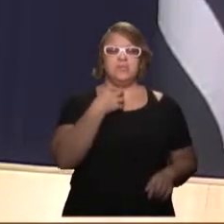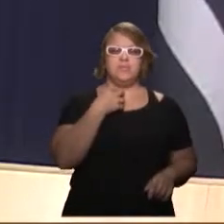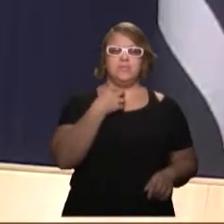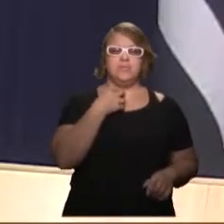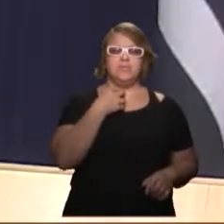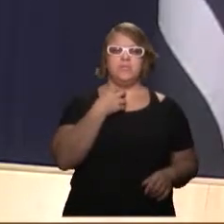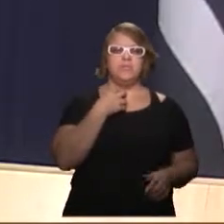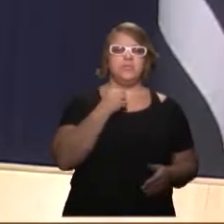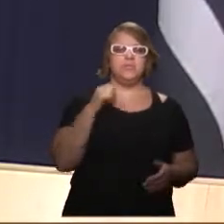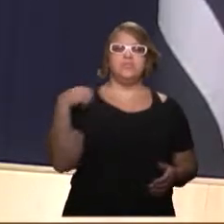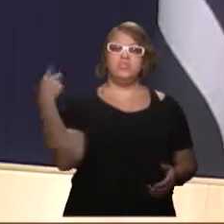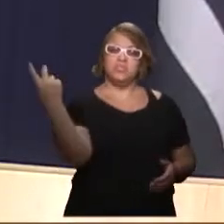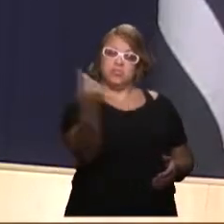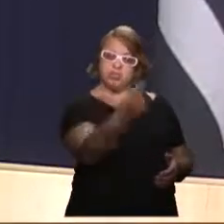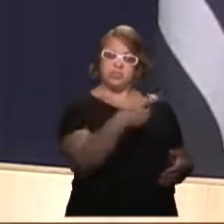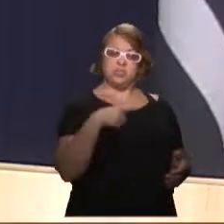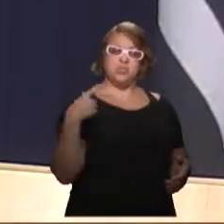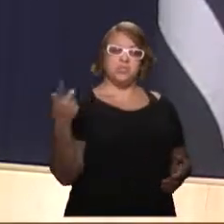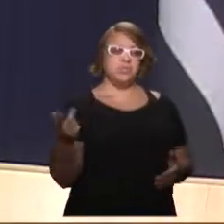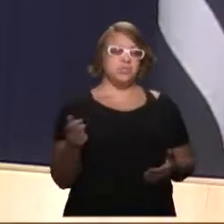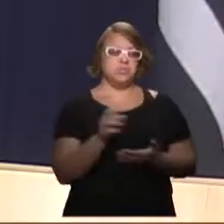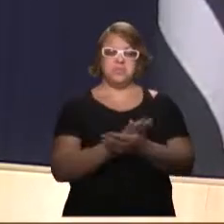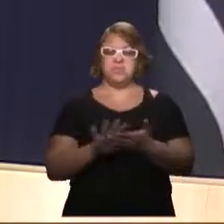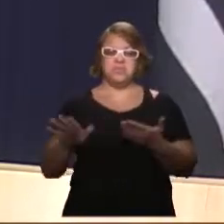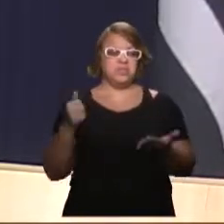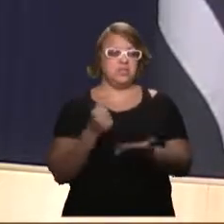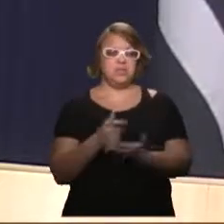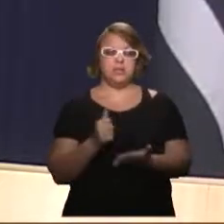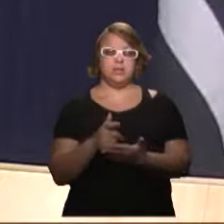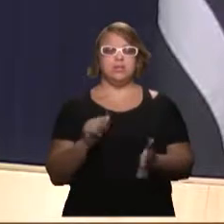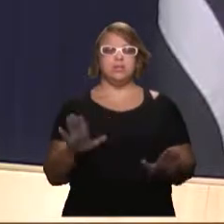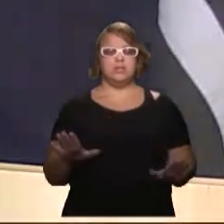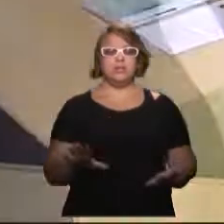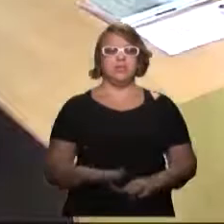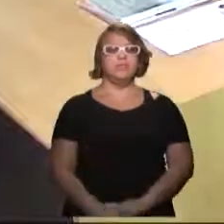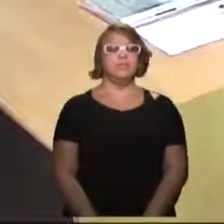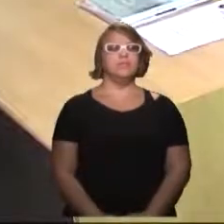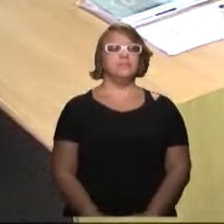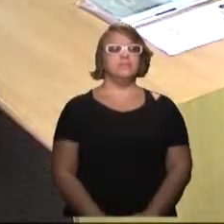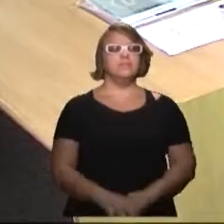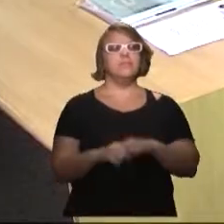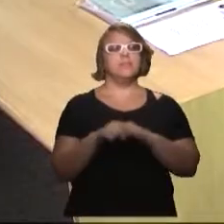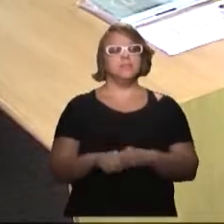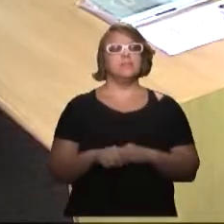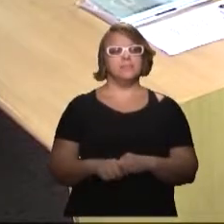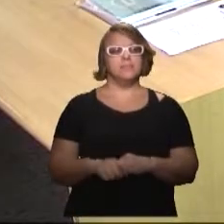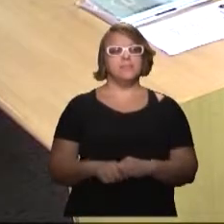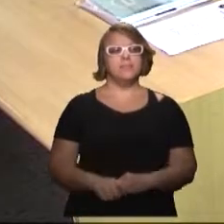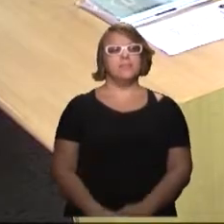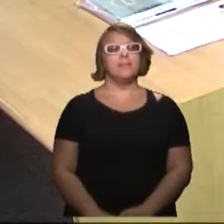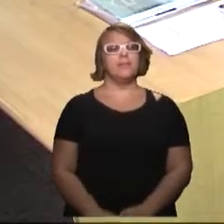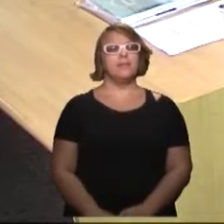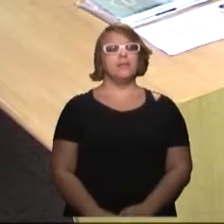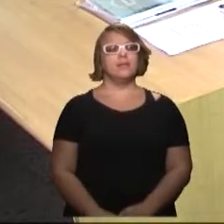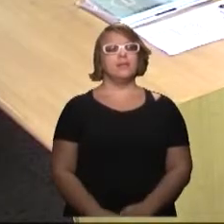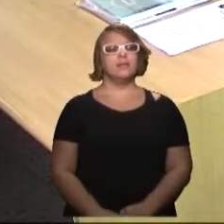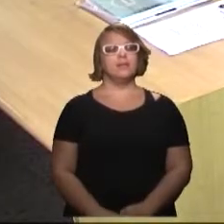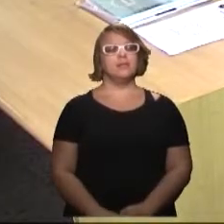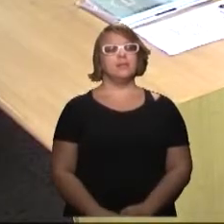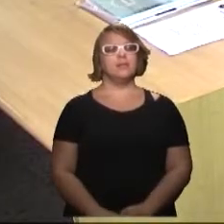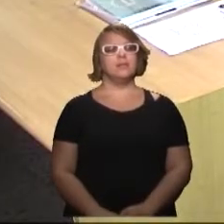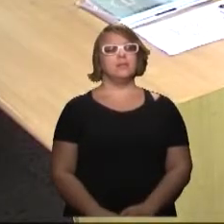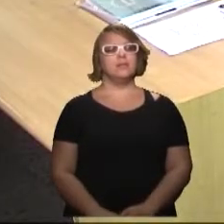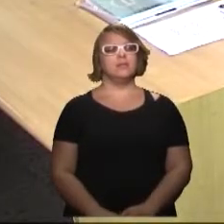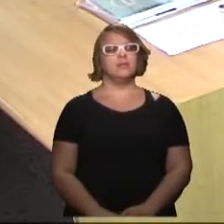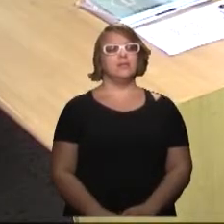o poder público pode fazer isso. Então, quero parabenizar aqui a sua iniciativa, dizer que existem grandes exemplos nesse país de